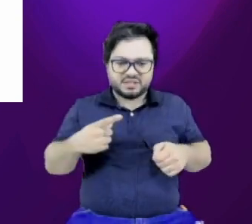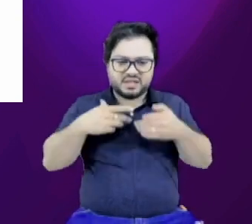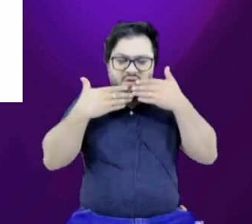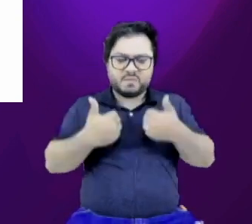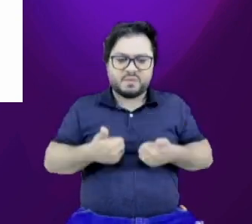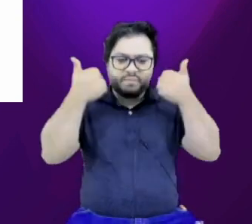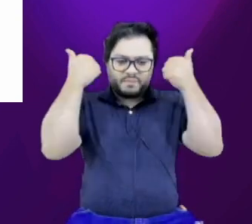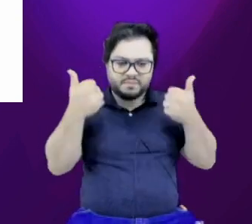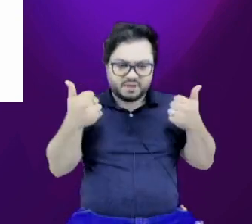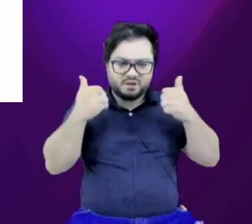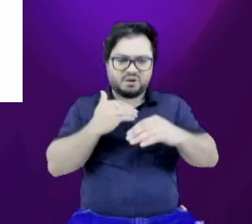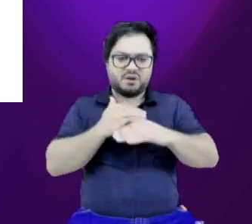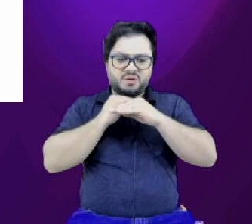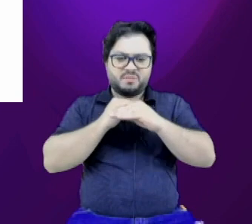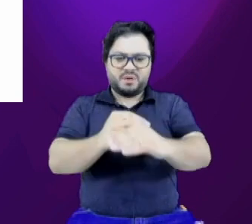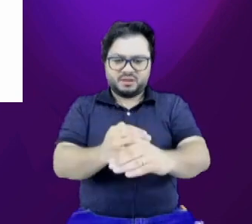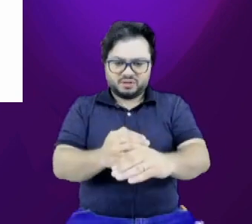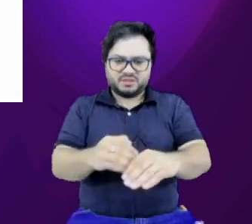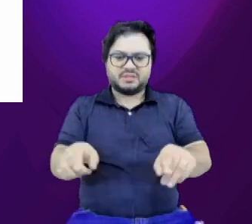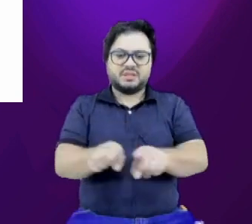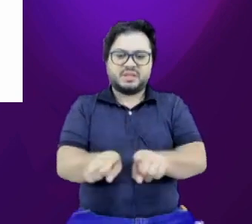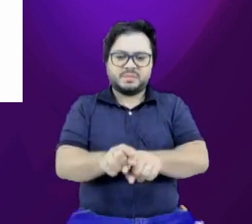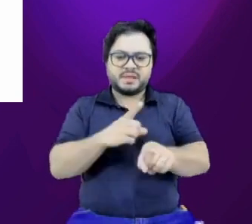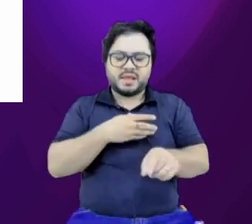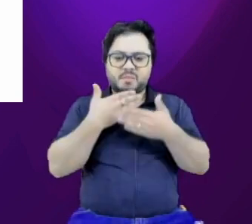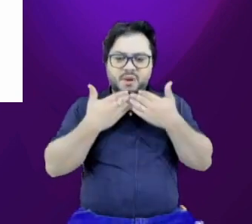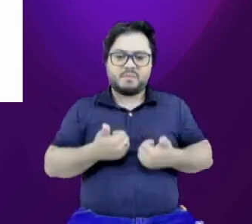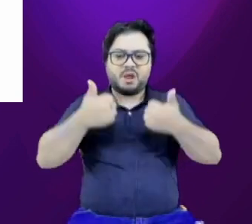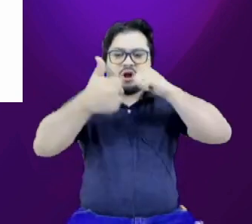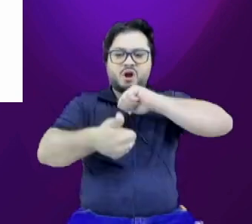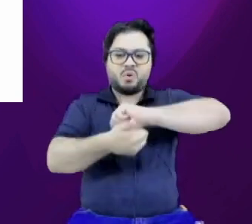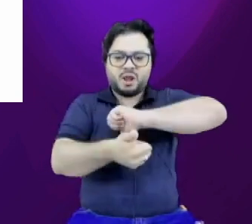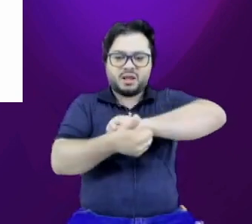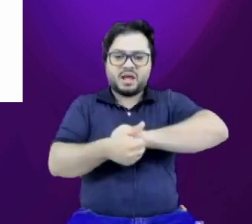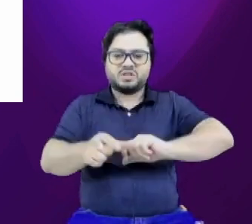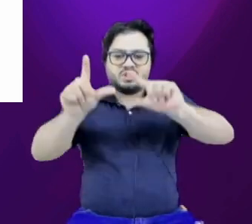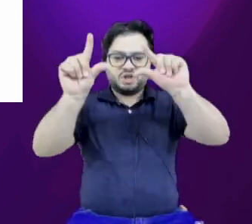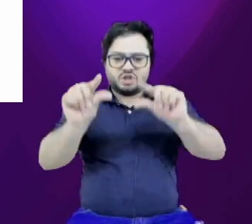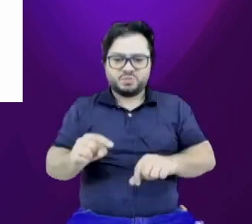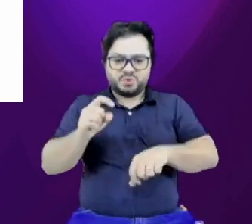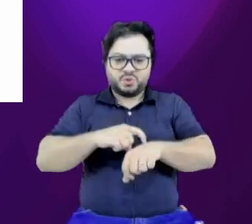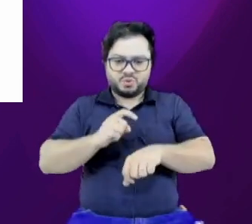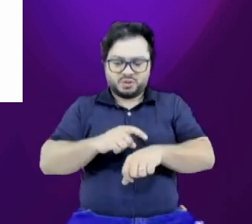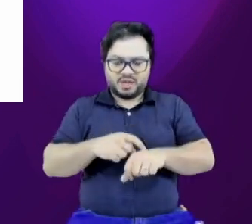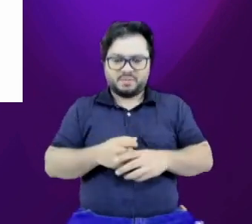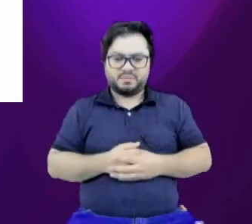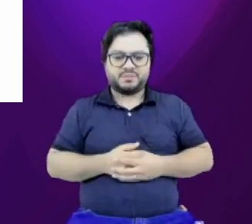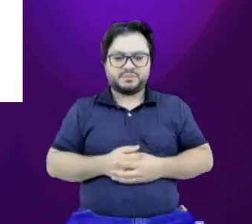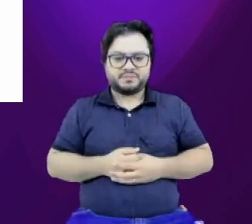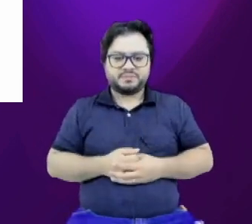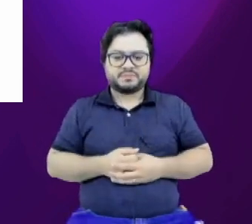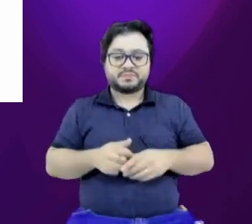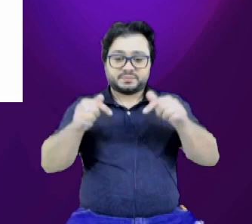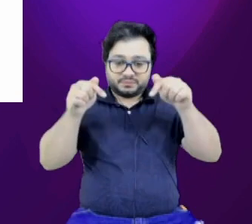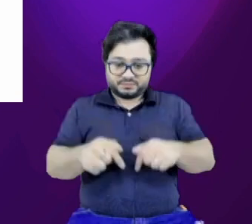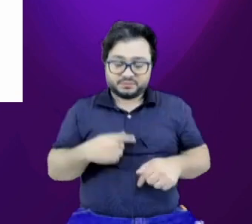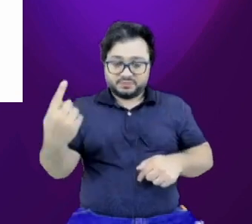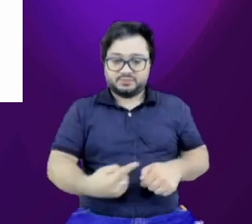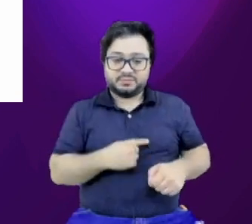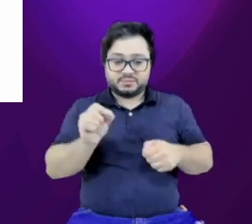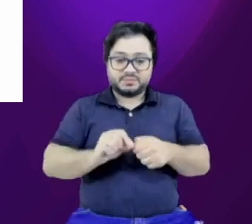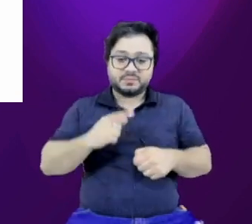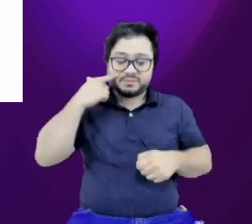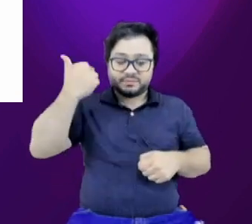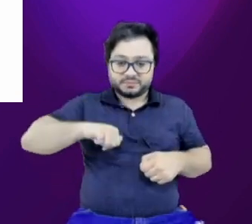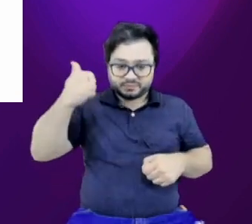melhor padronização e tenha uma melhor qualidade e diminui o tempo para a digitalização. Aqui nós fizemos uma